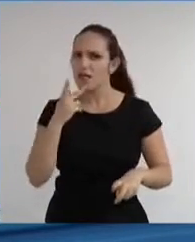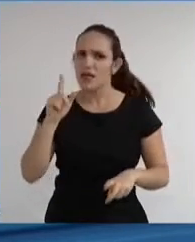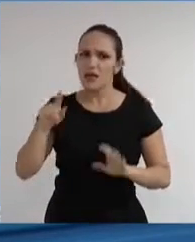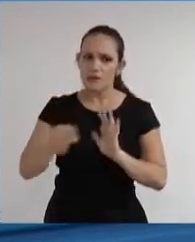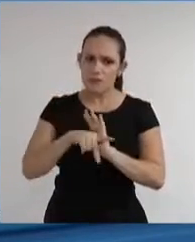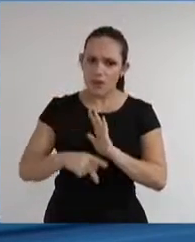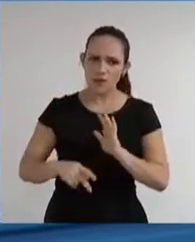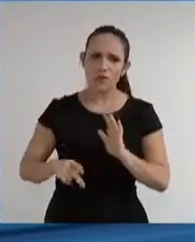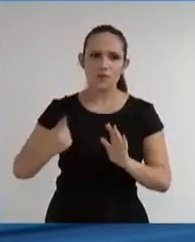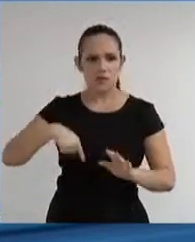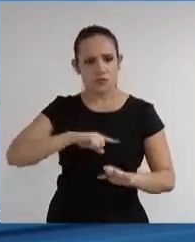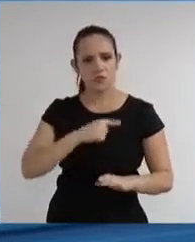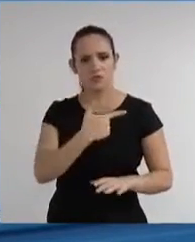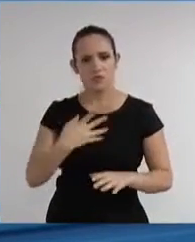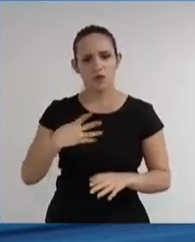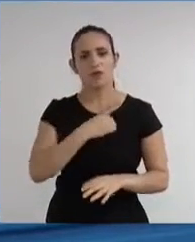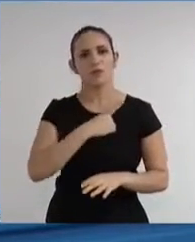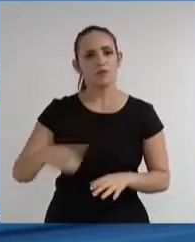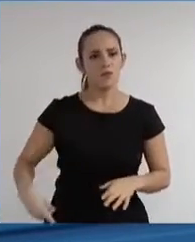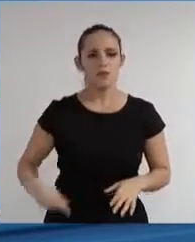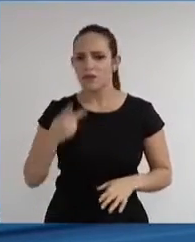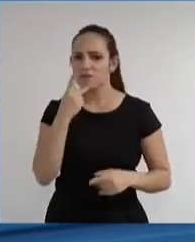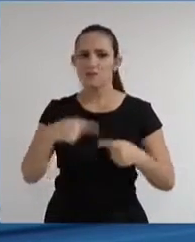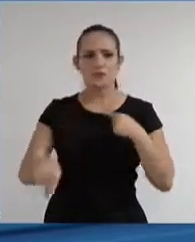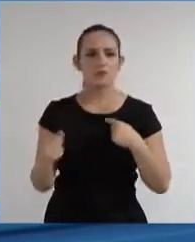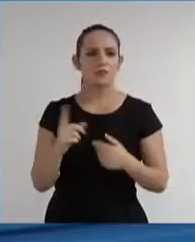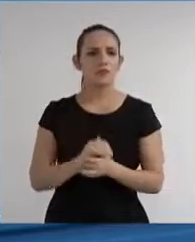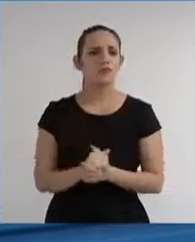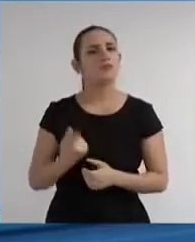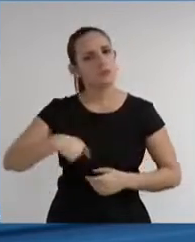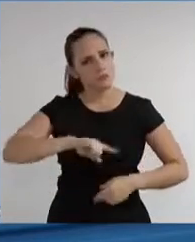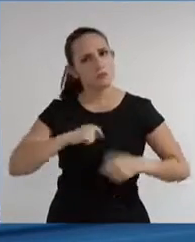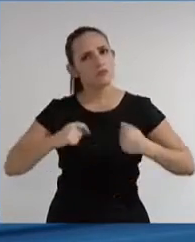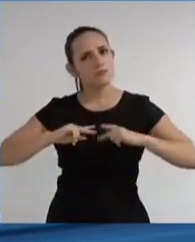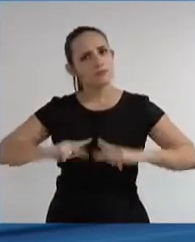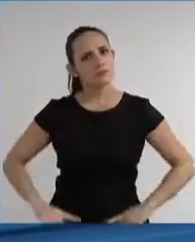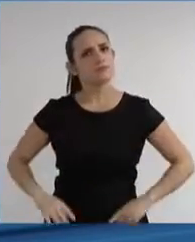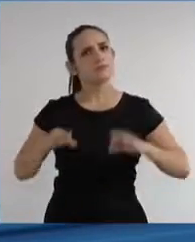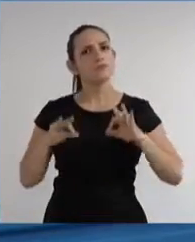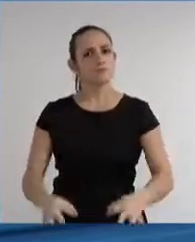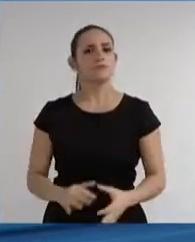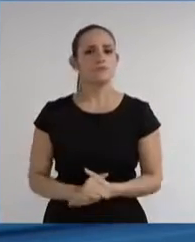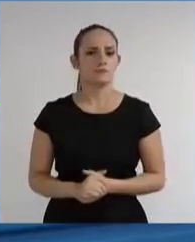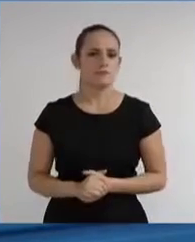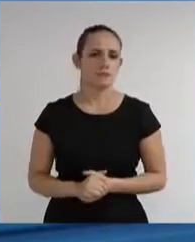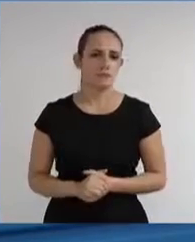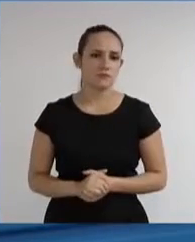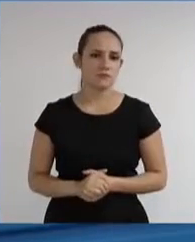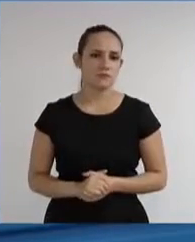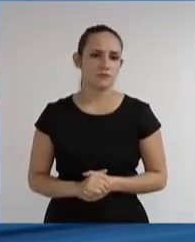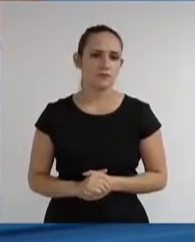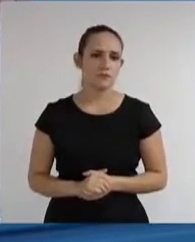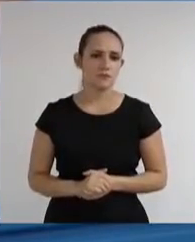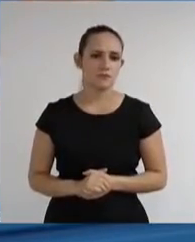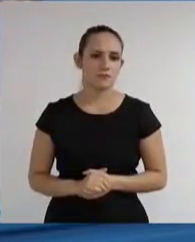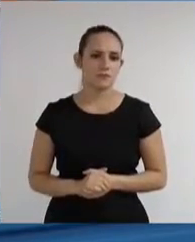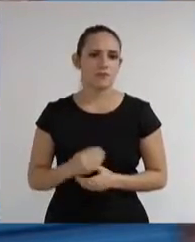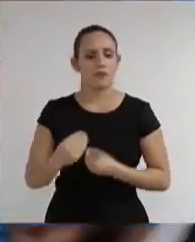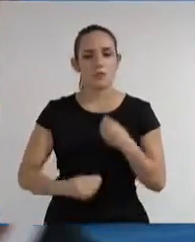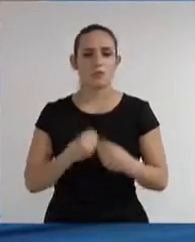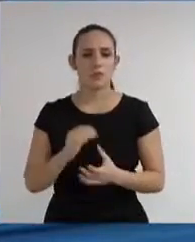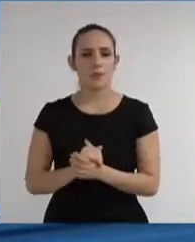legitimada e apoiada pelos 24 deputados. Nós temos que nos posicionar. A Câmara Municipal de Campo Grande e as